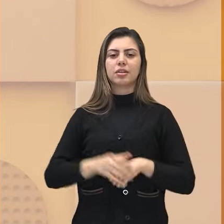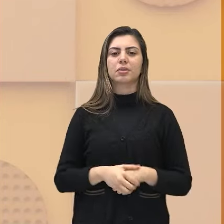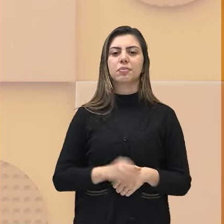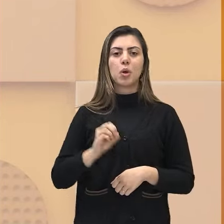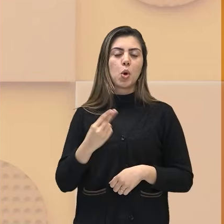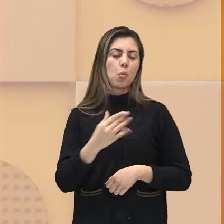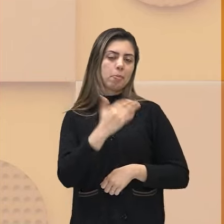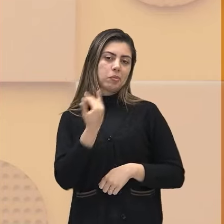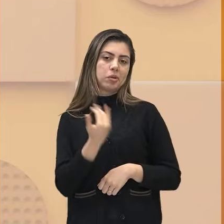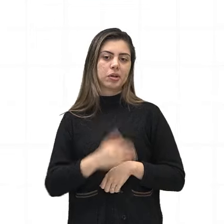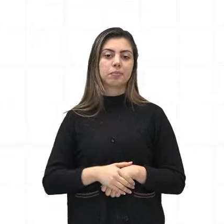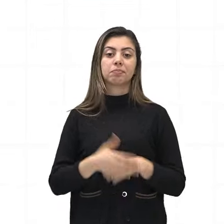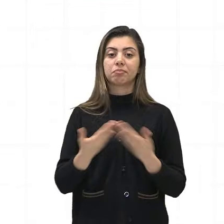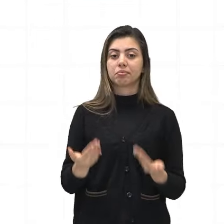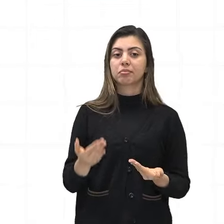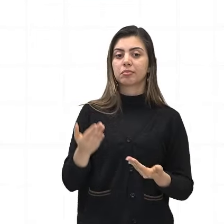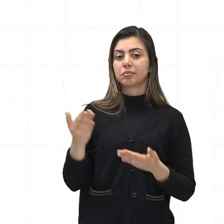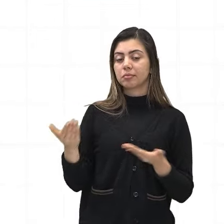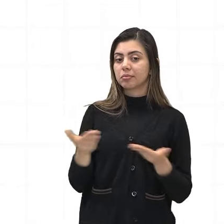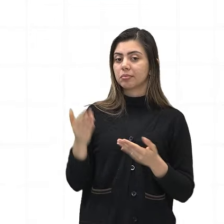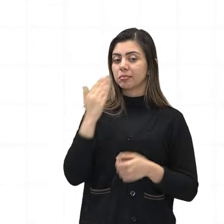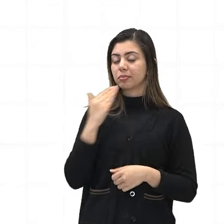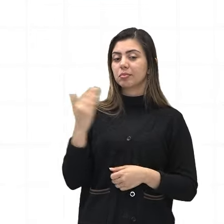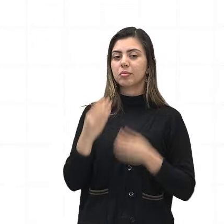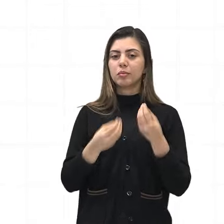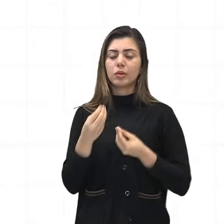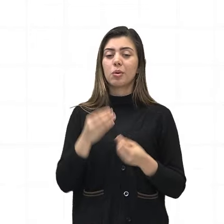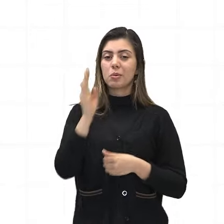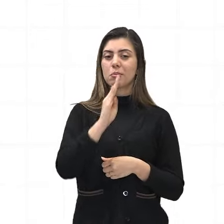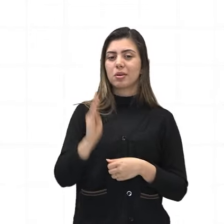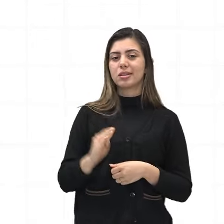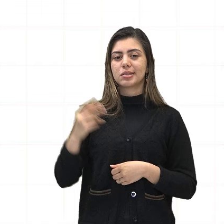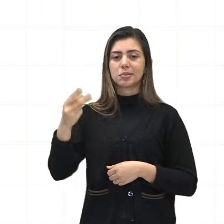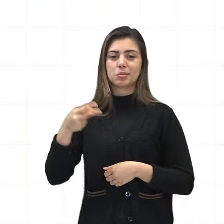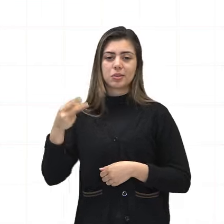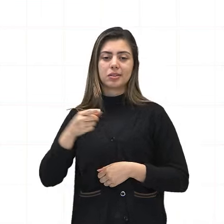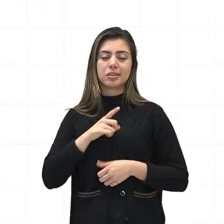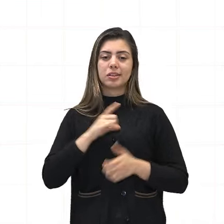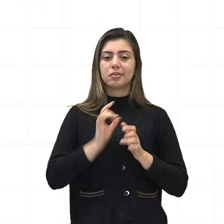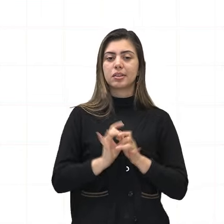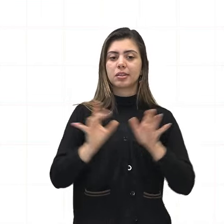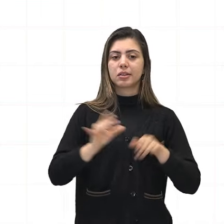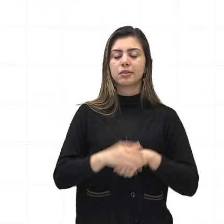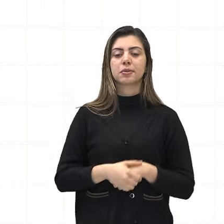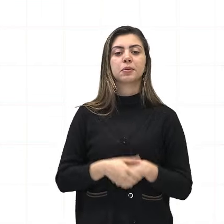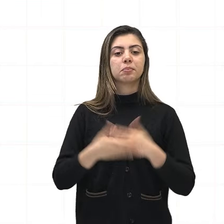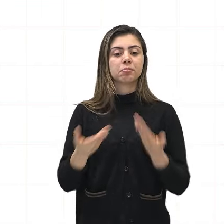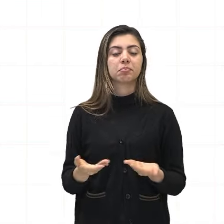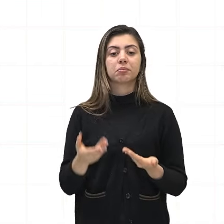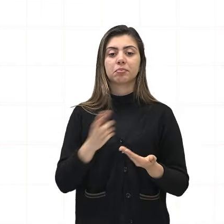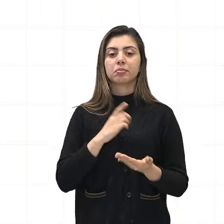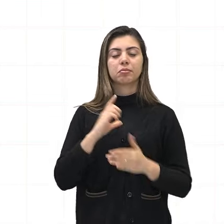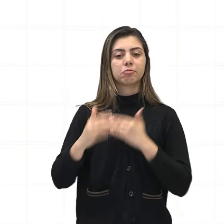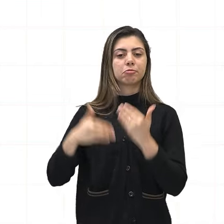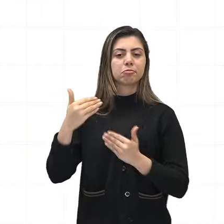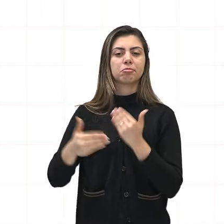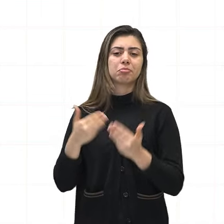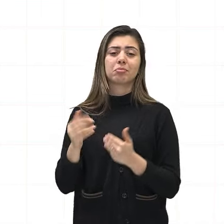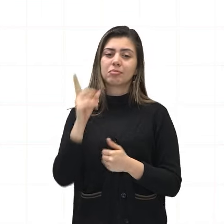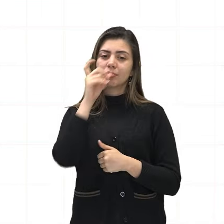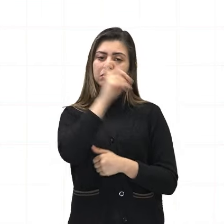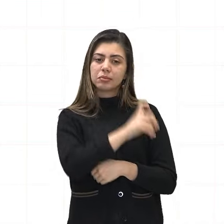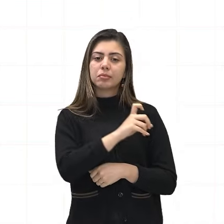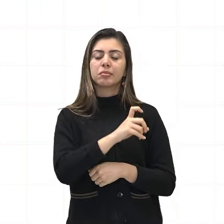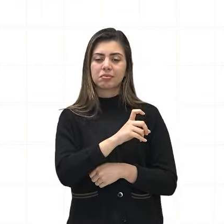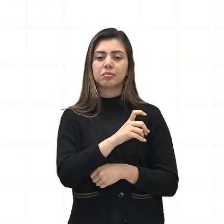a emancipação política do Brasil, influências e desdobramentos. A emancipação política do Brasil foi um processo complexo